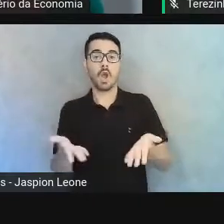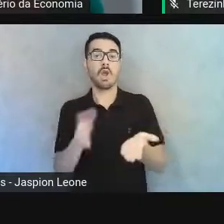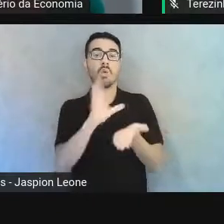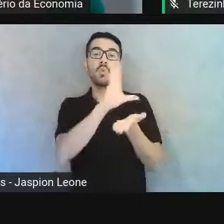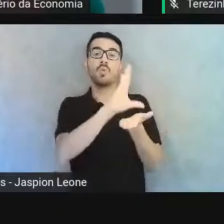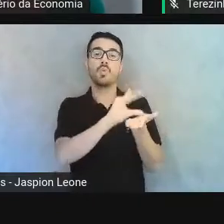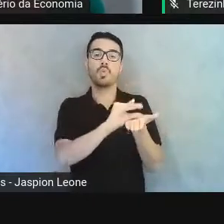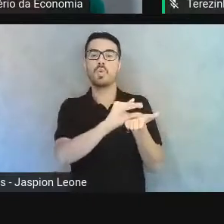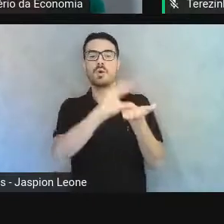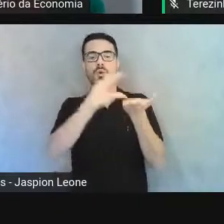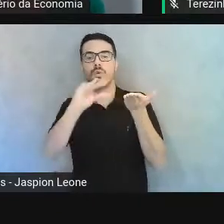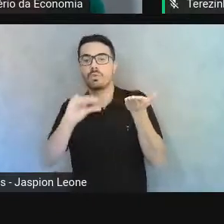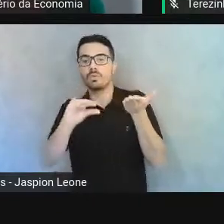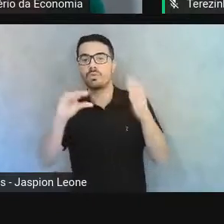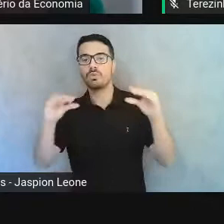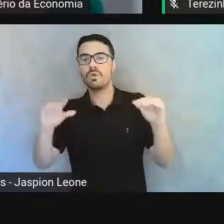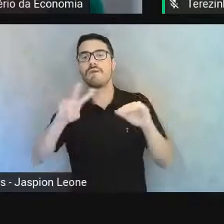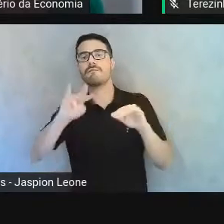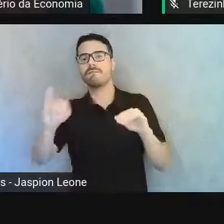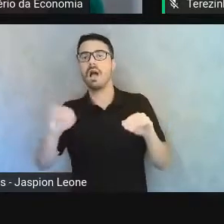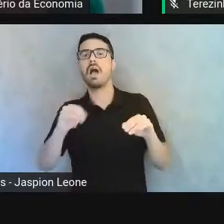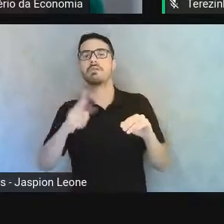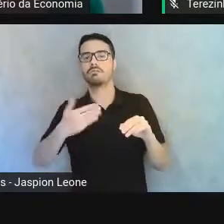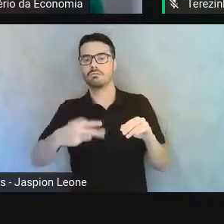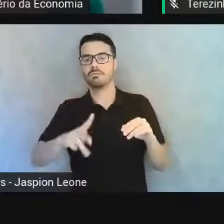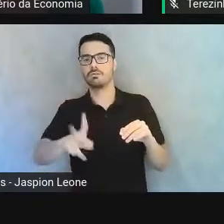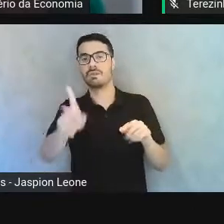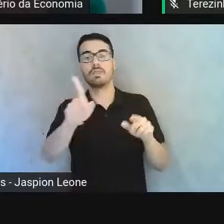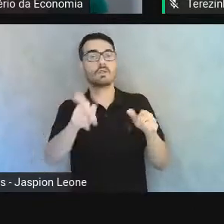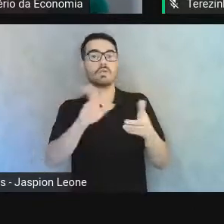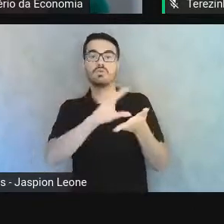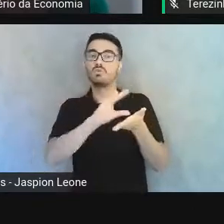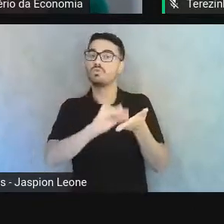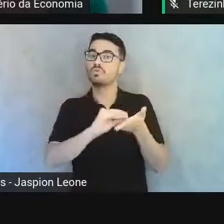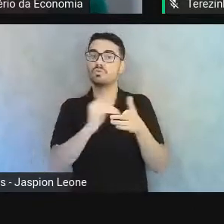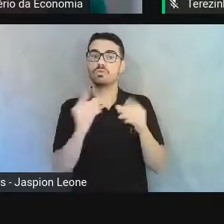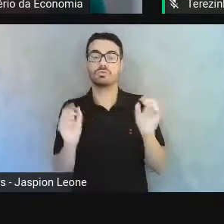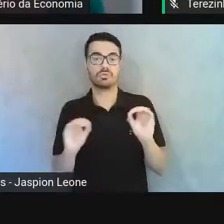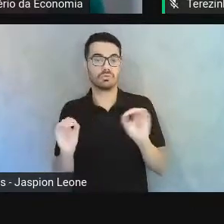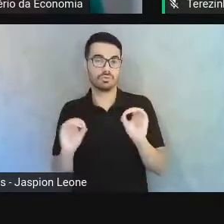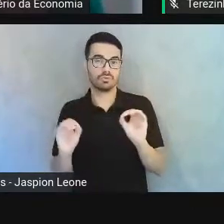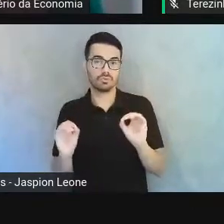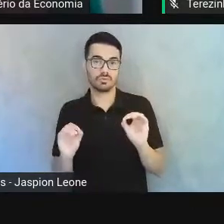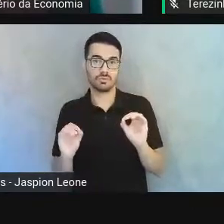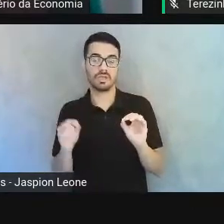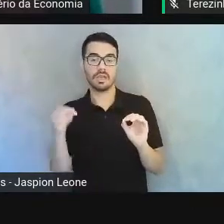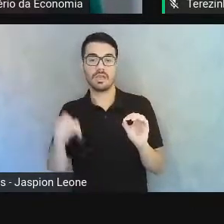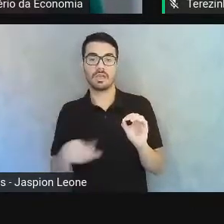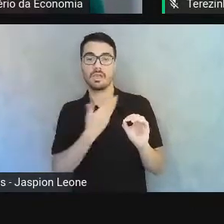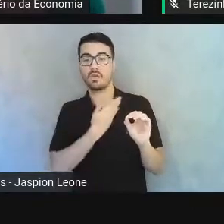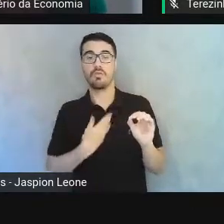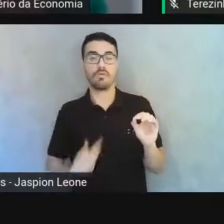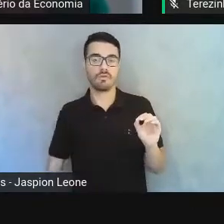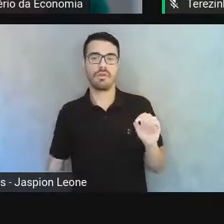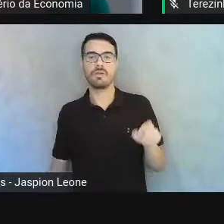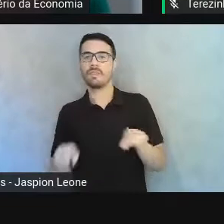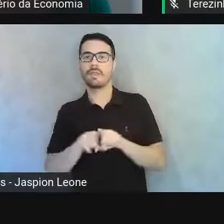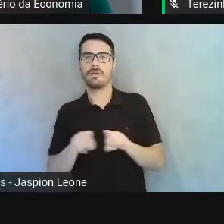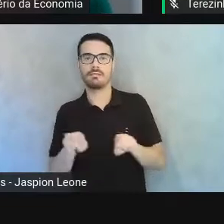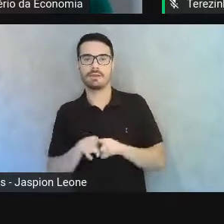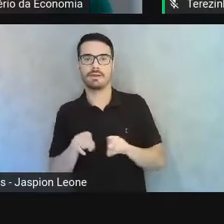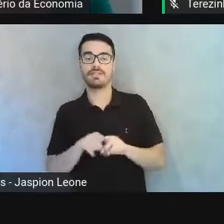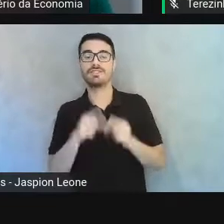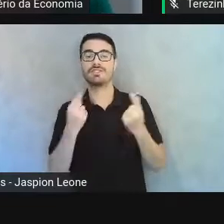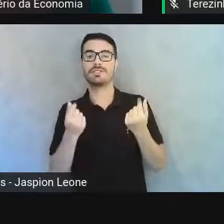de recursos escassos, isso vai perdurar por muito tempo, não está sobrando dinheiro para ninguém, e para o poder público não é diferente. Então, o